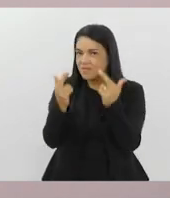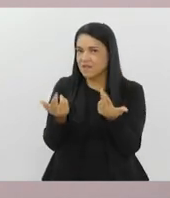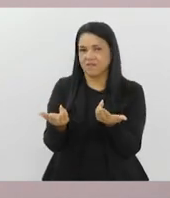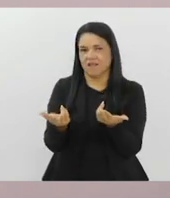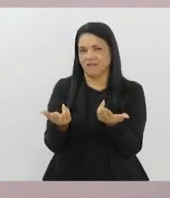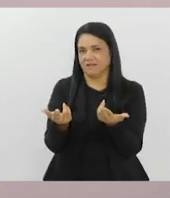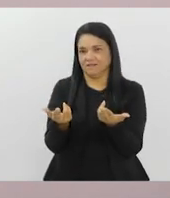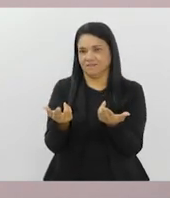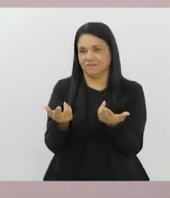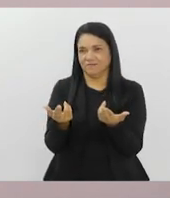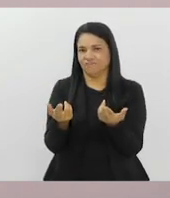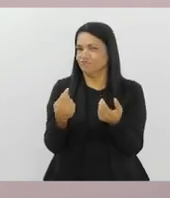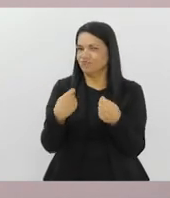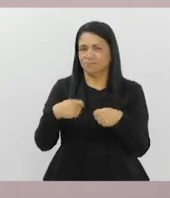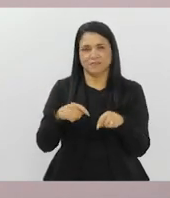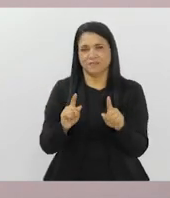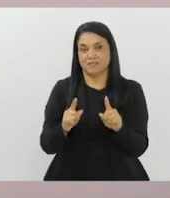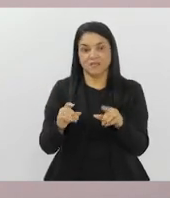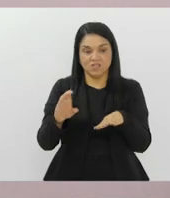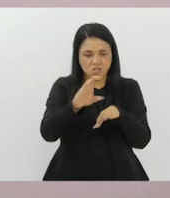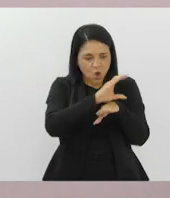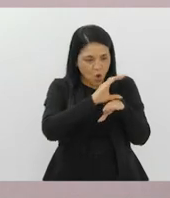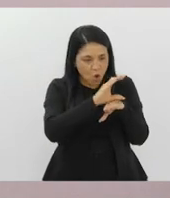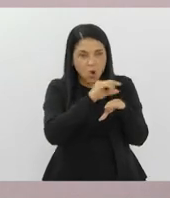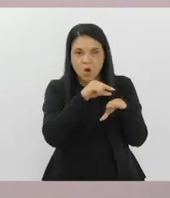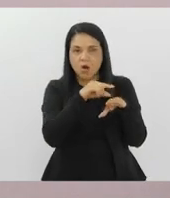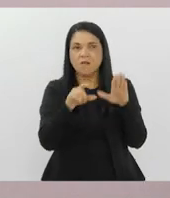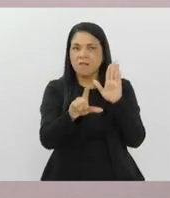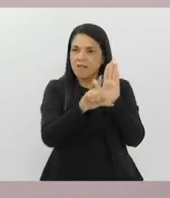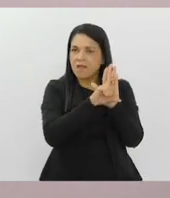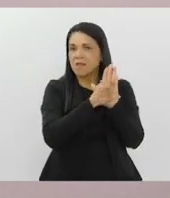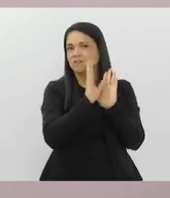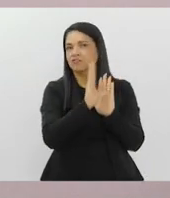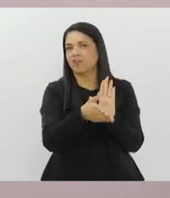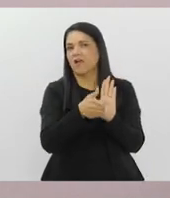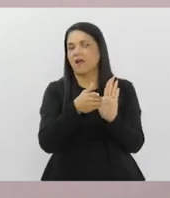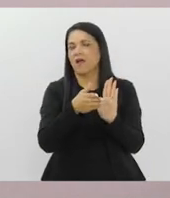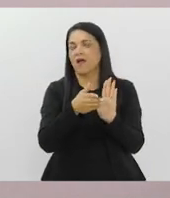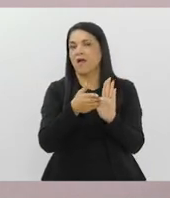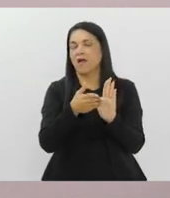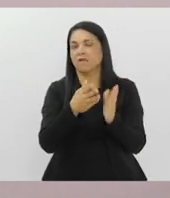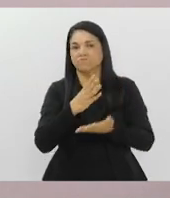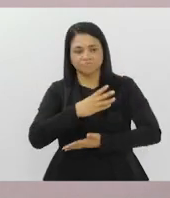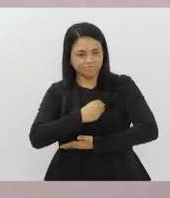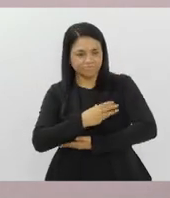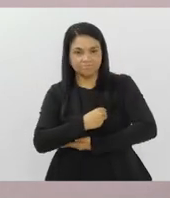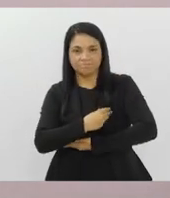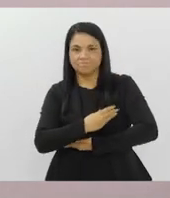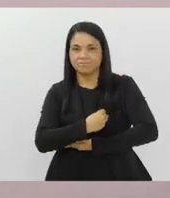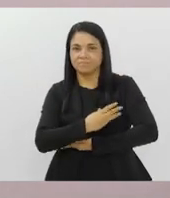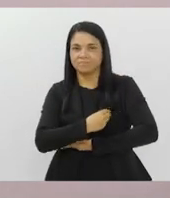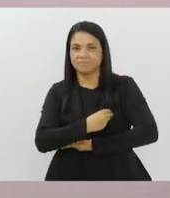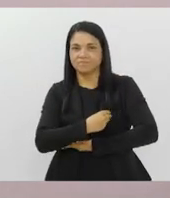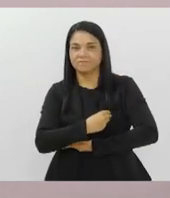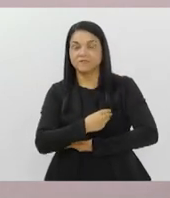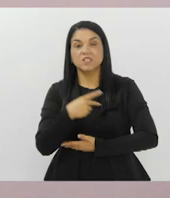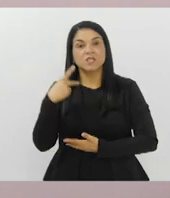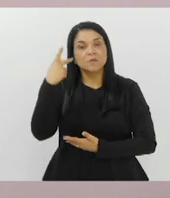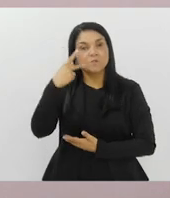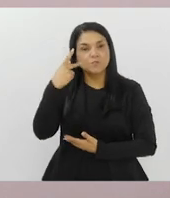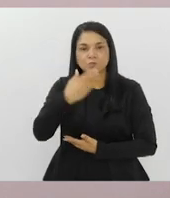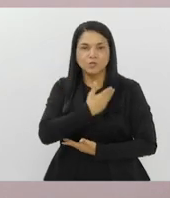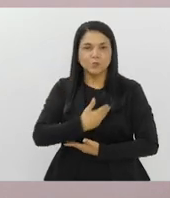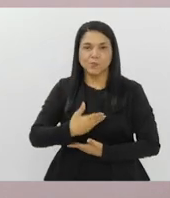Então, assim, é um escândalo que a gente tem o aleitamento materno na Constituição brasileira e que políticas públicas